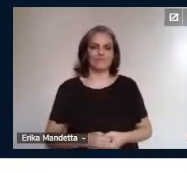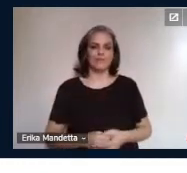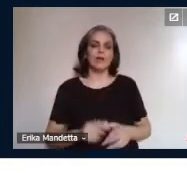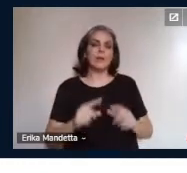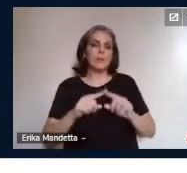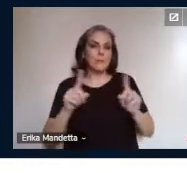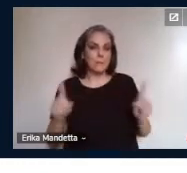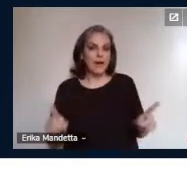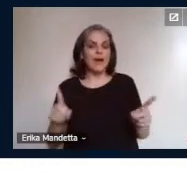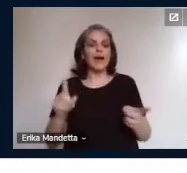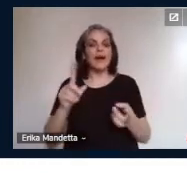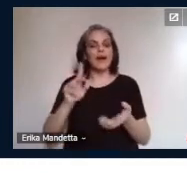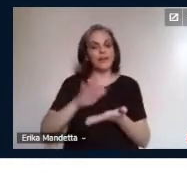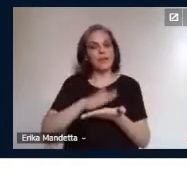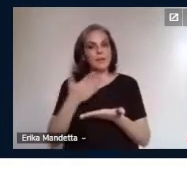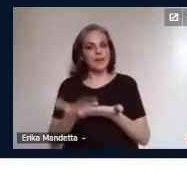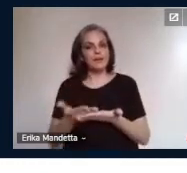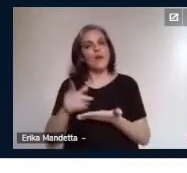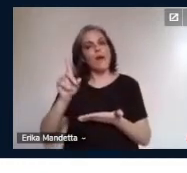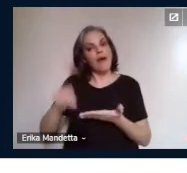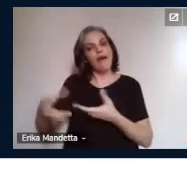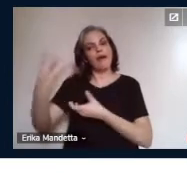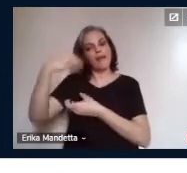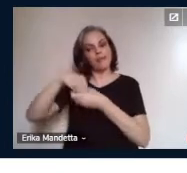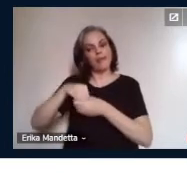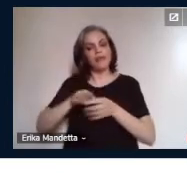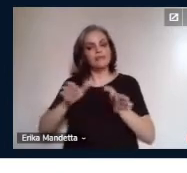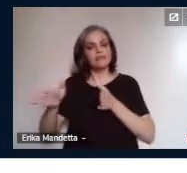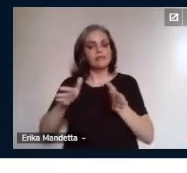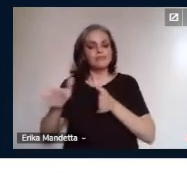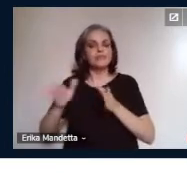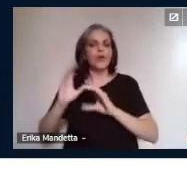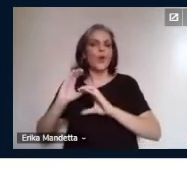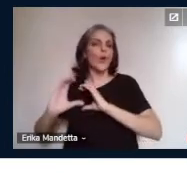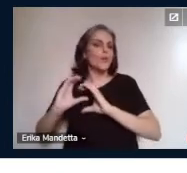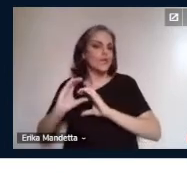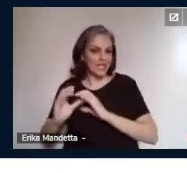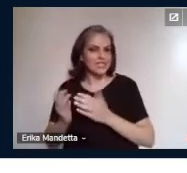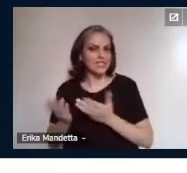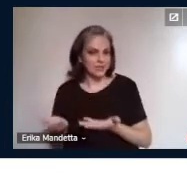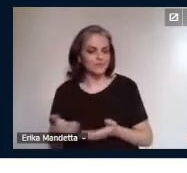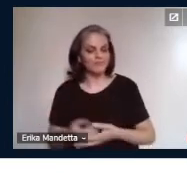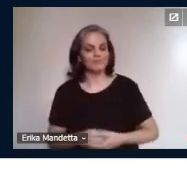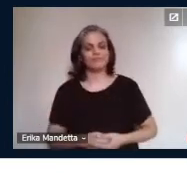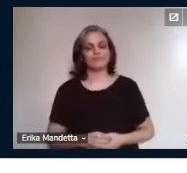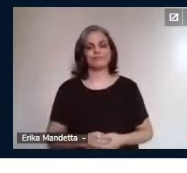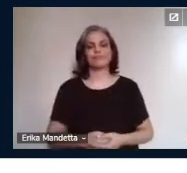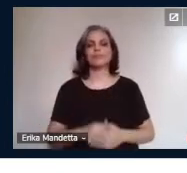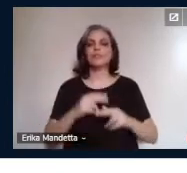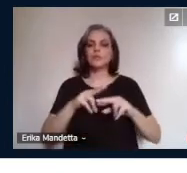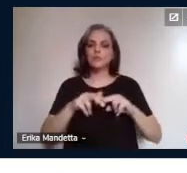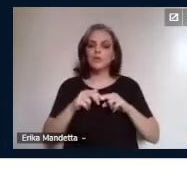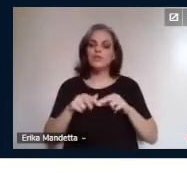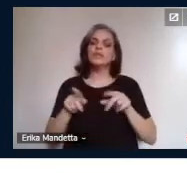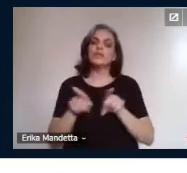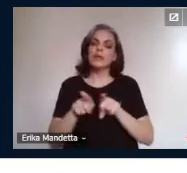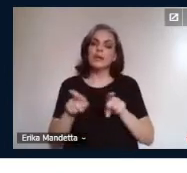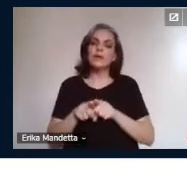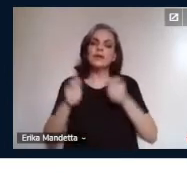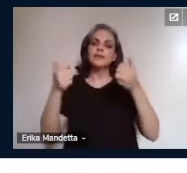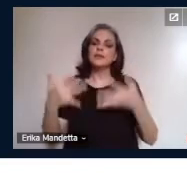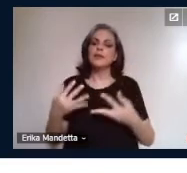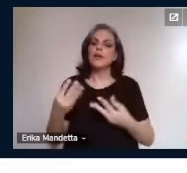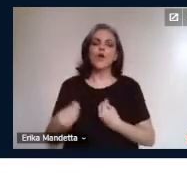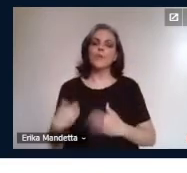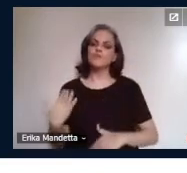é tratada ainda como recurso de acessibilidade comunicacional. e nesse capítulo eu ainda falo um pouco do desenvolvimento profissional, do